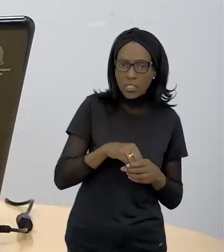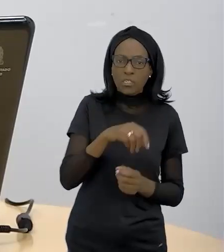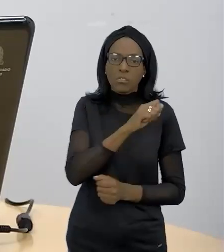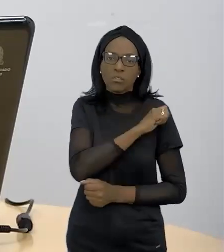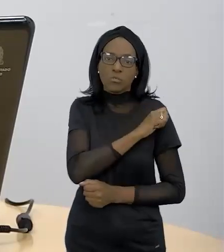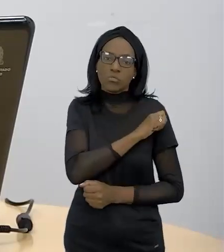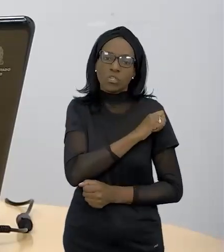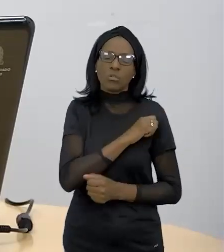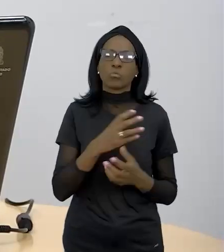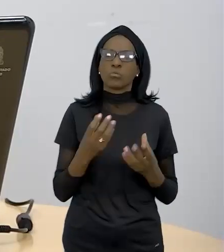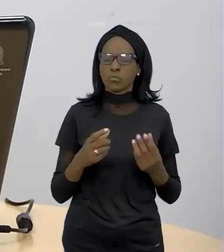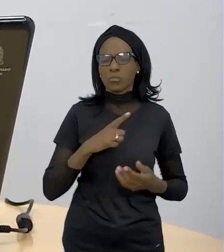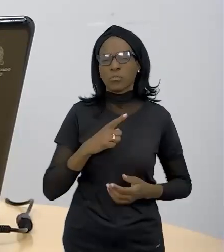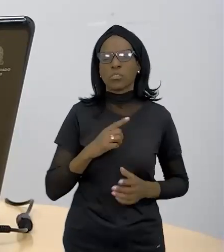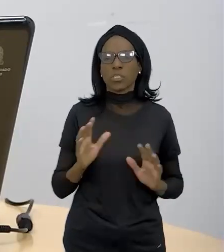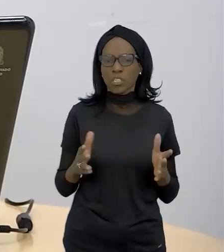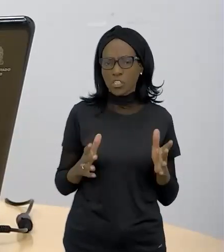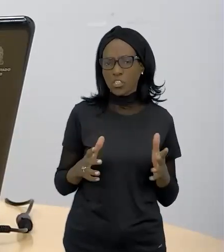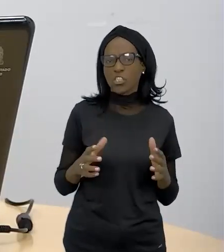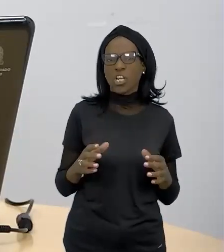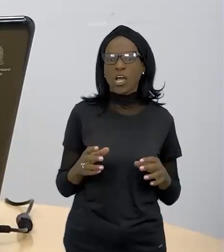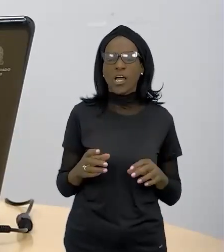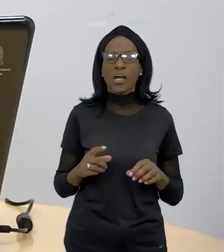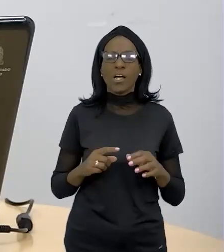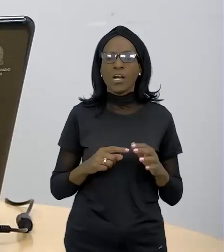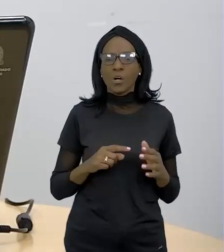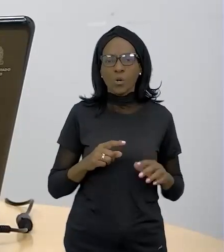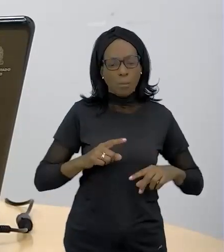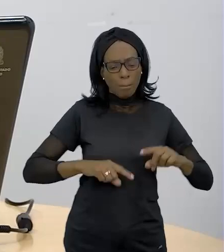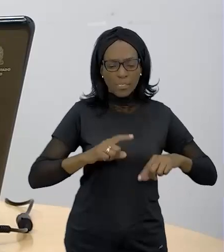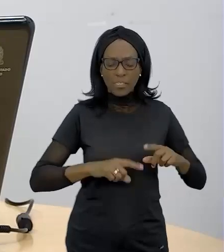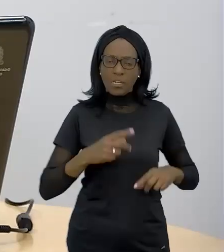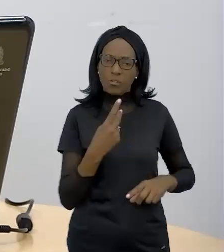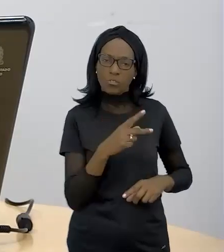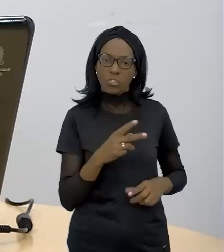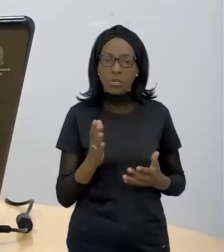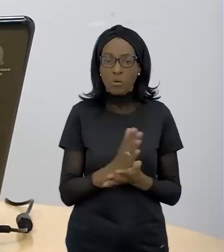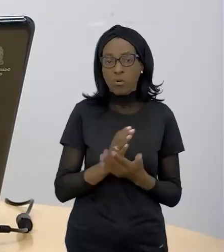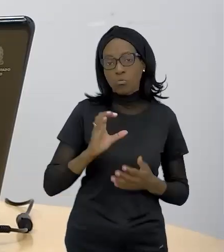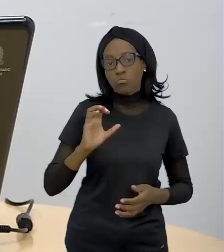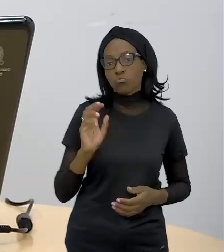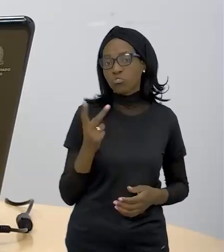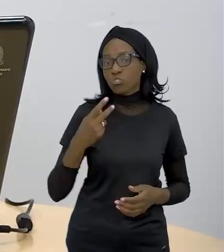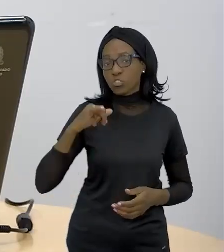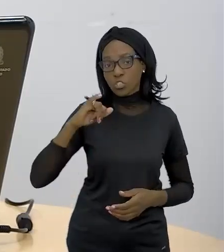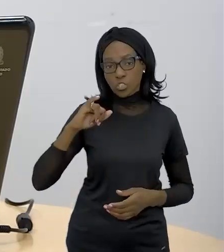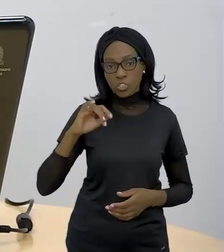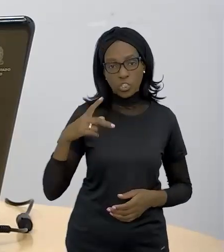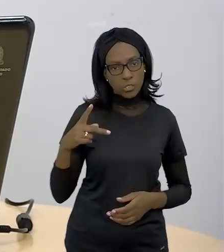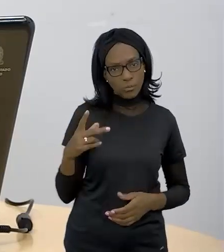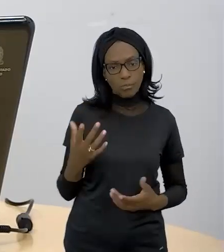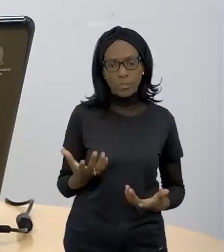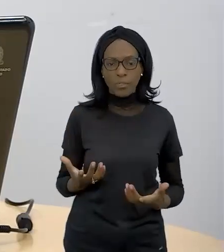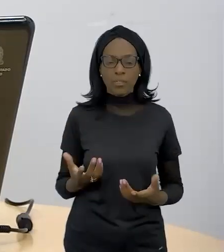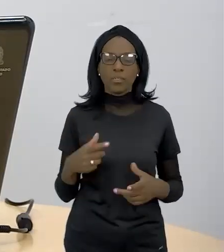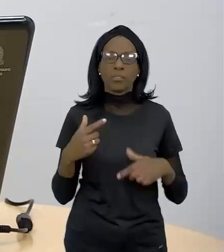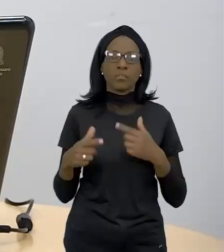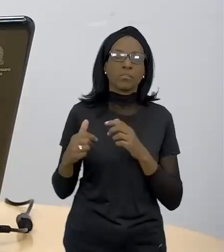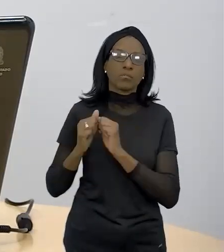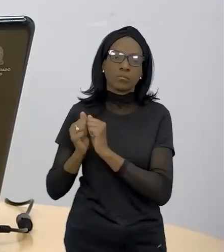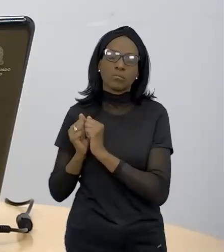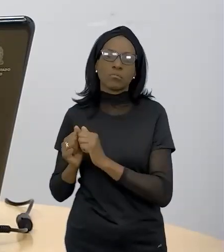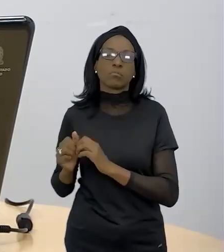alunos, muitos já têm os seus aparelhos, alguns têm o chip, né, que é uma concessão, uma parceria